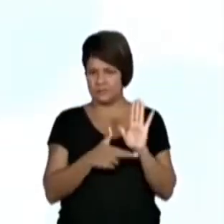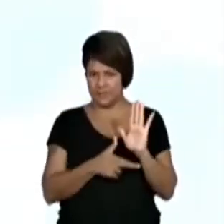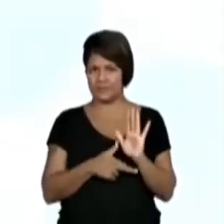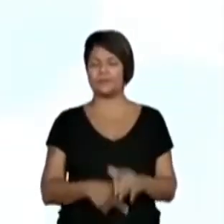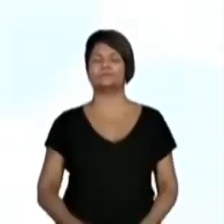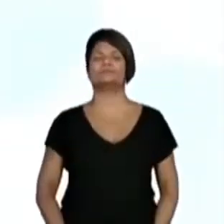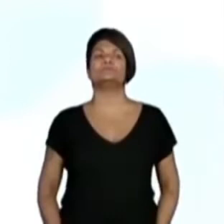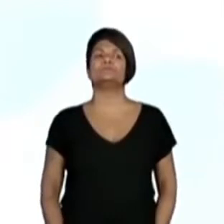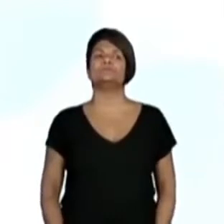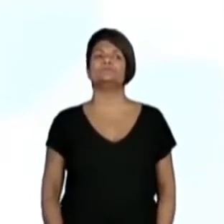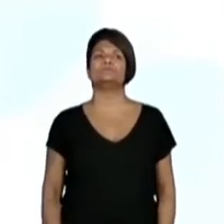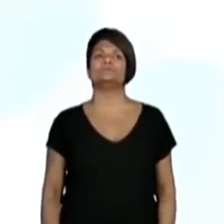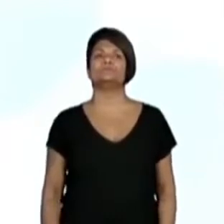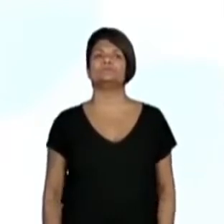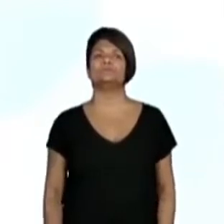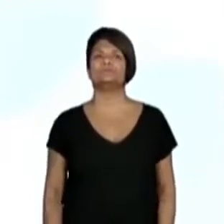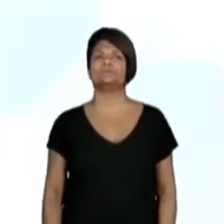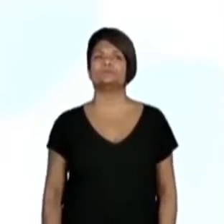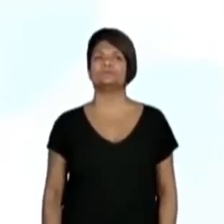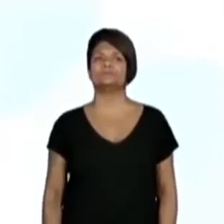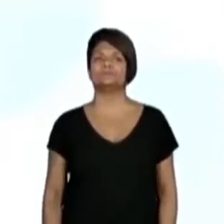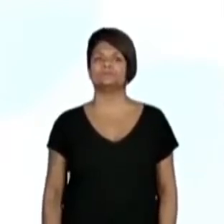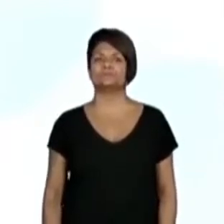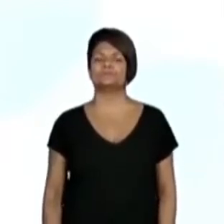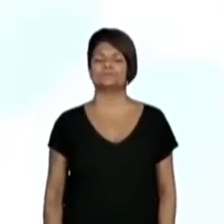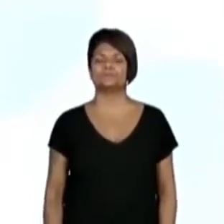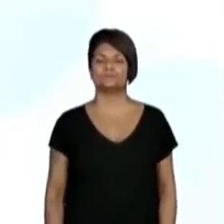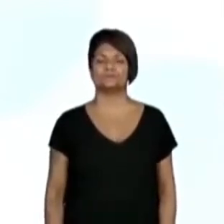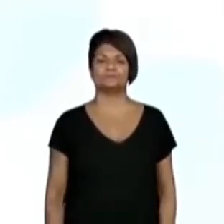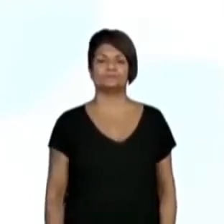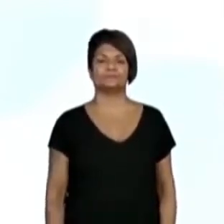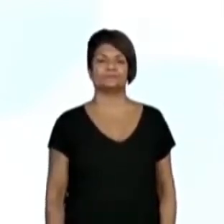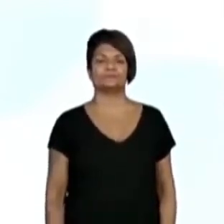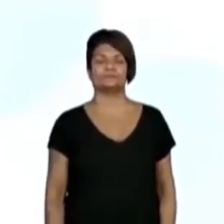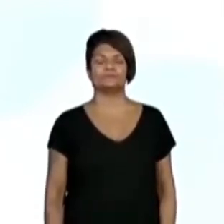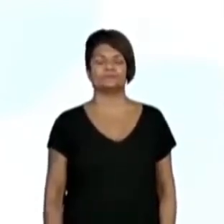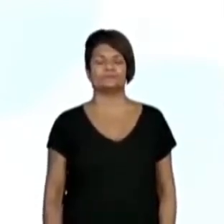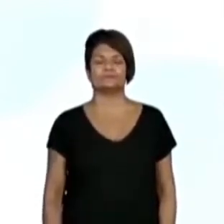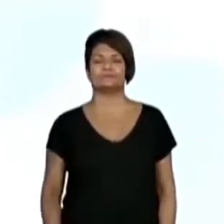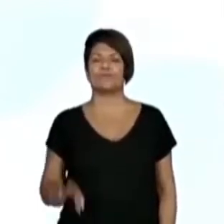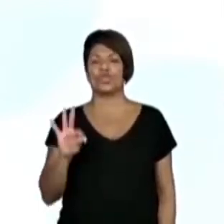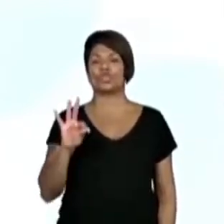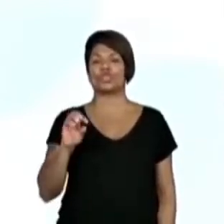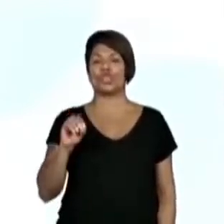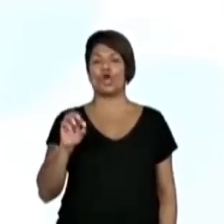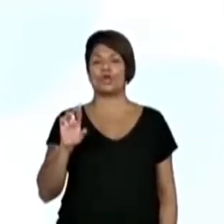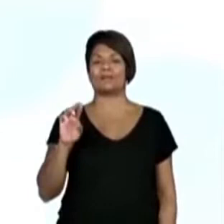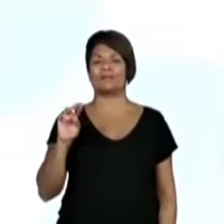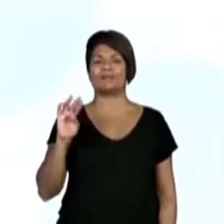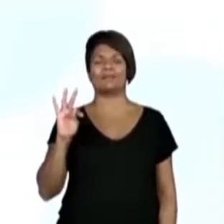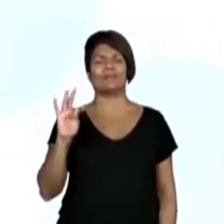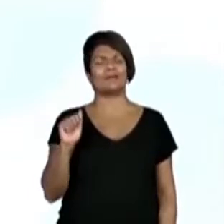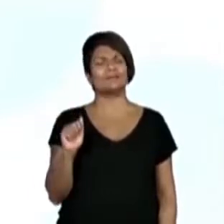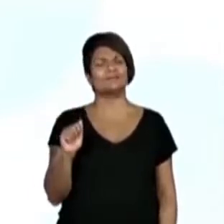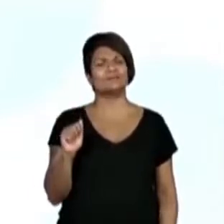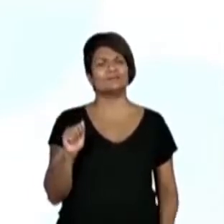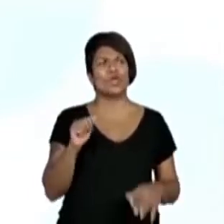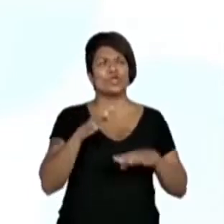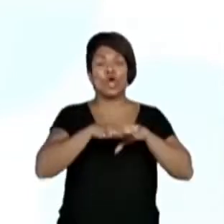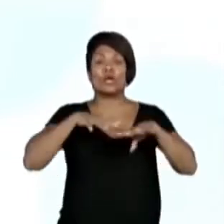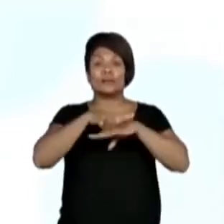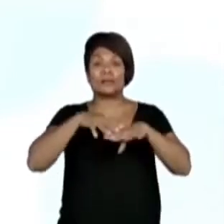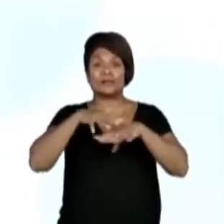Vou escrever aí torta de legumes. Me ajude, ou pense comigo, a